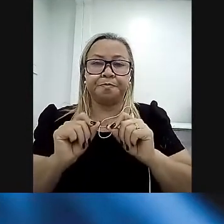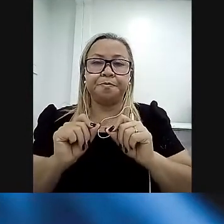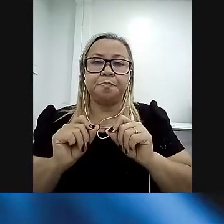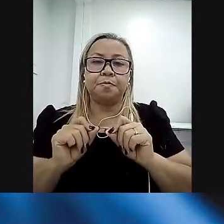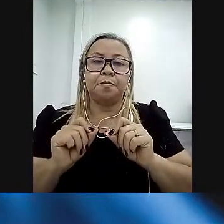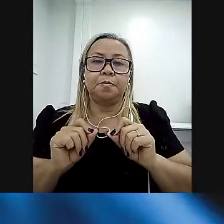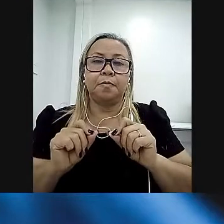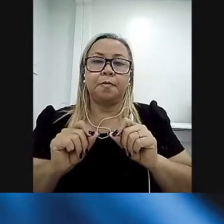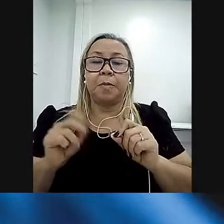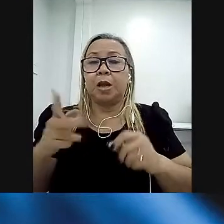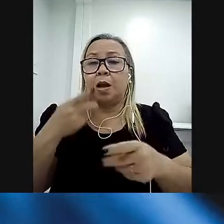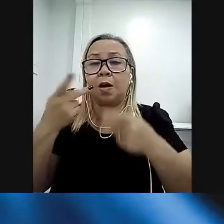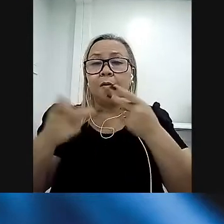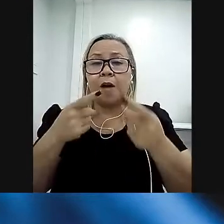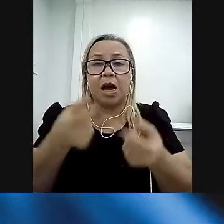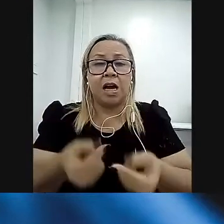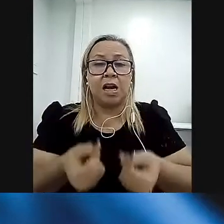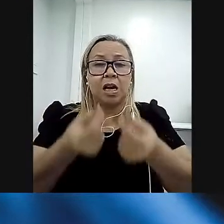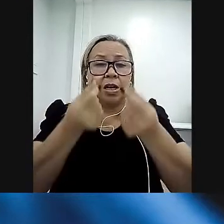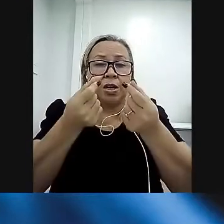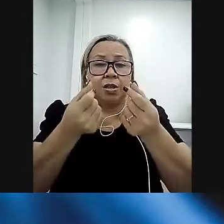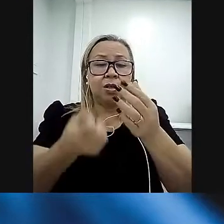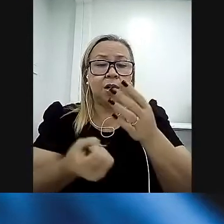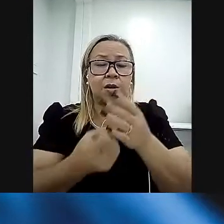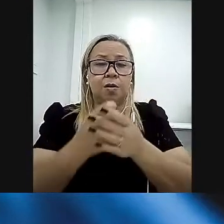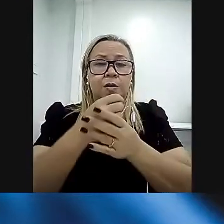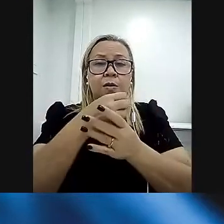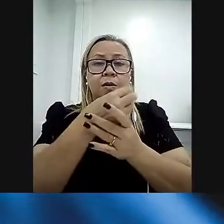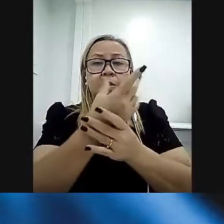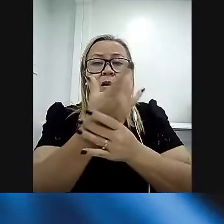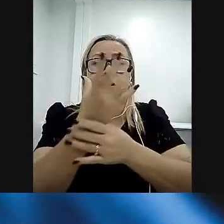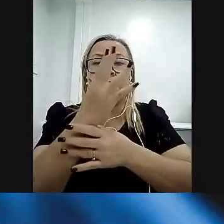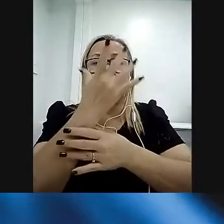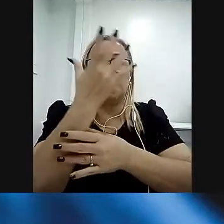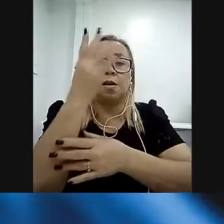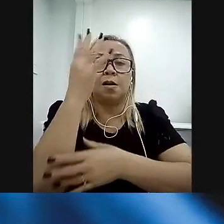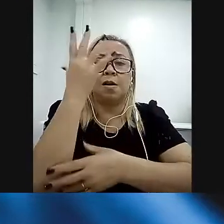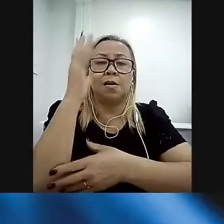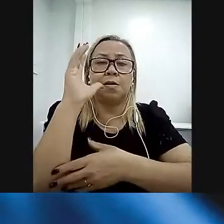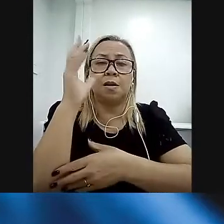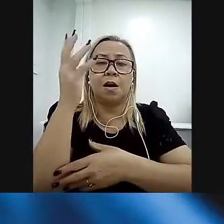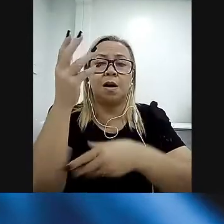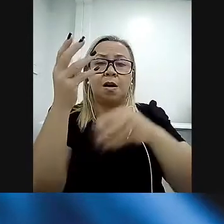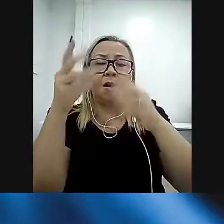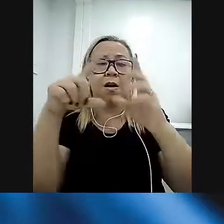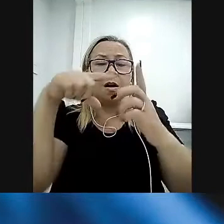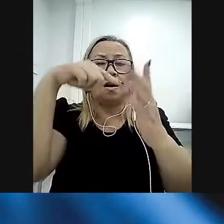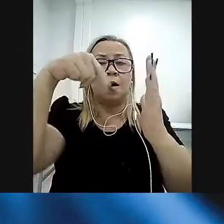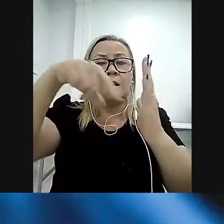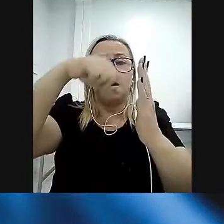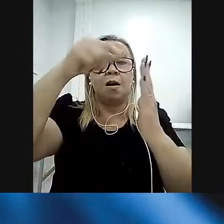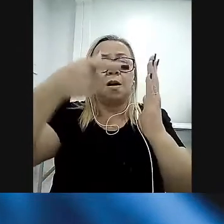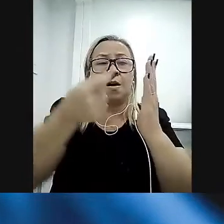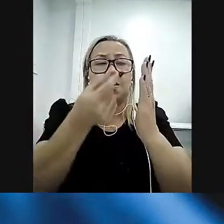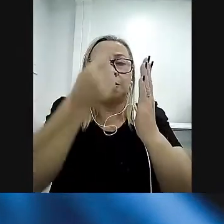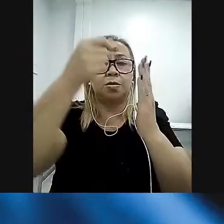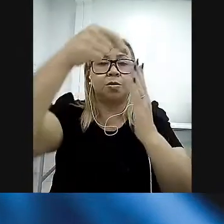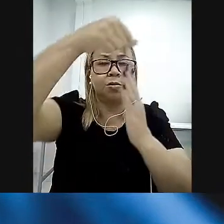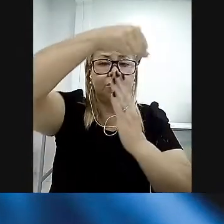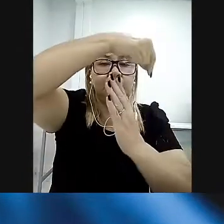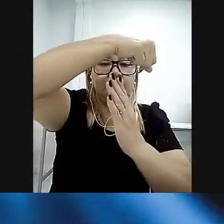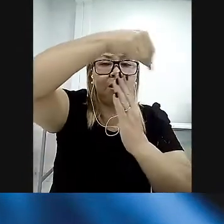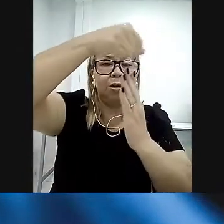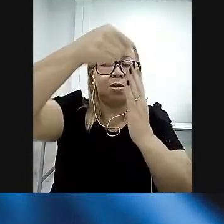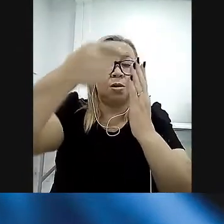segundo ele, dinheiro nasce em árvore, contradizendo o silogismo do ditado popular, que